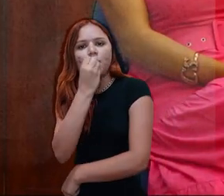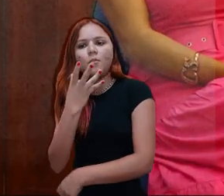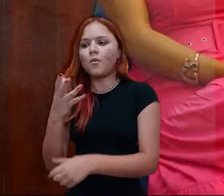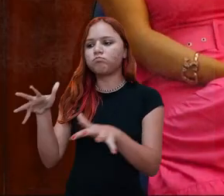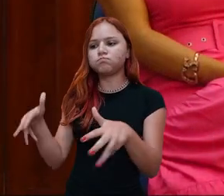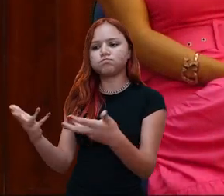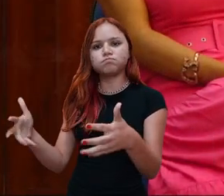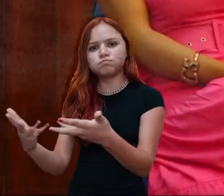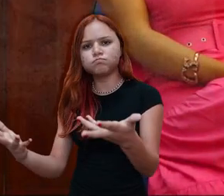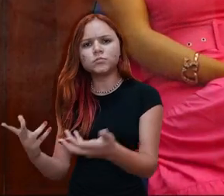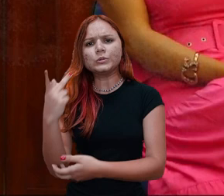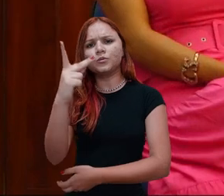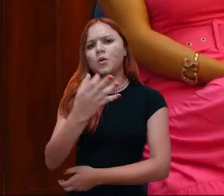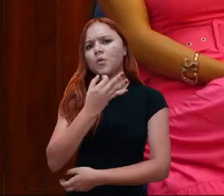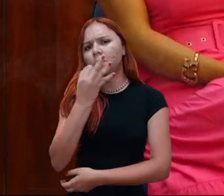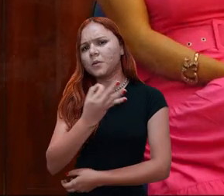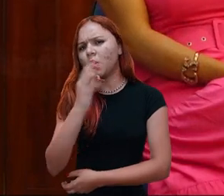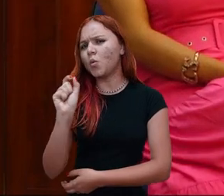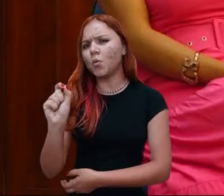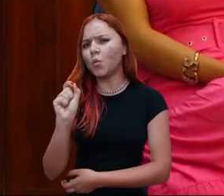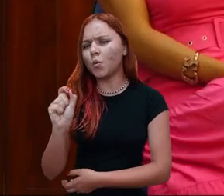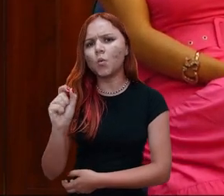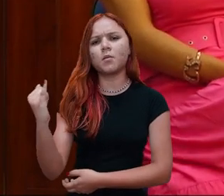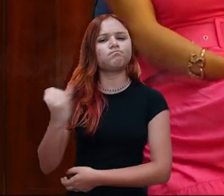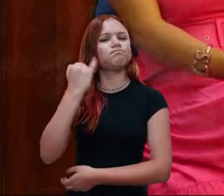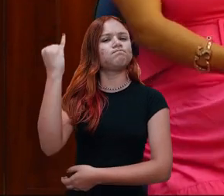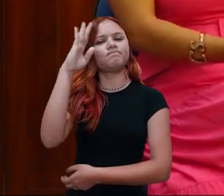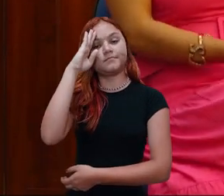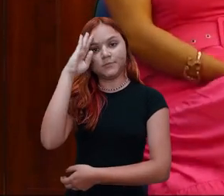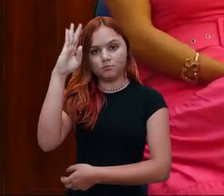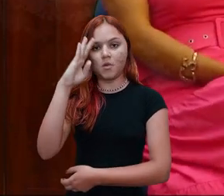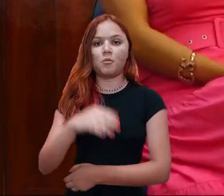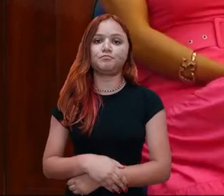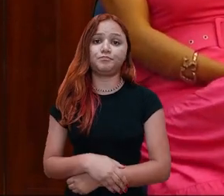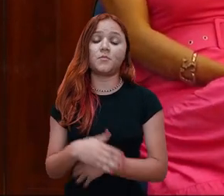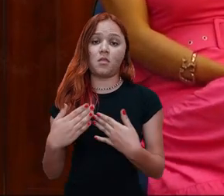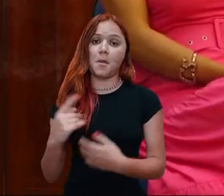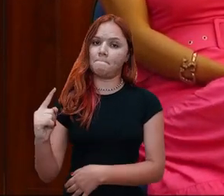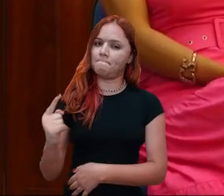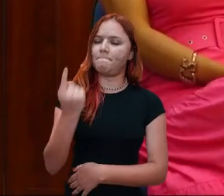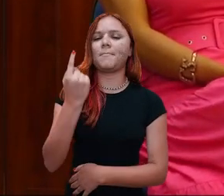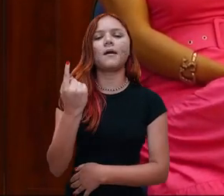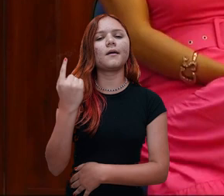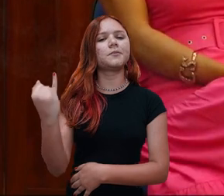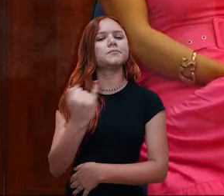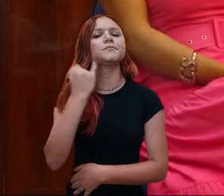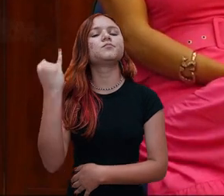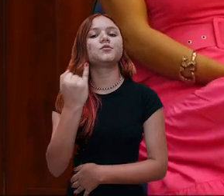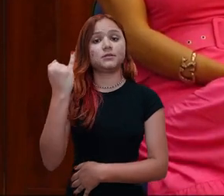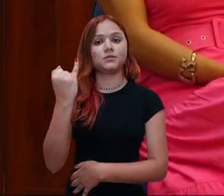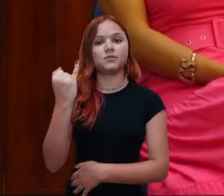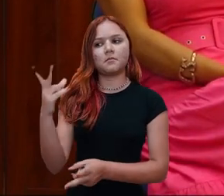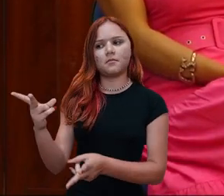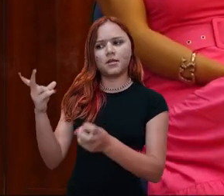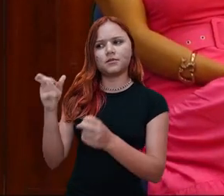excelência? O que você considera importante para que isso aconteça? Olha, primeiro passo que eu vejo e eu procuro fazer é ver